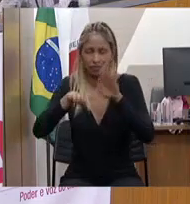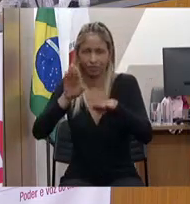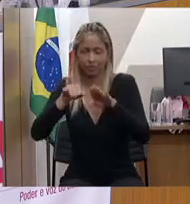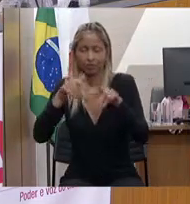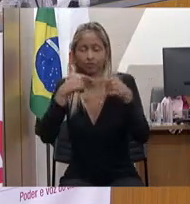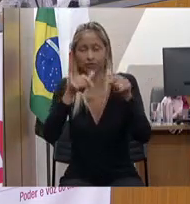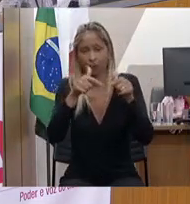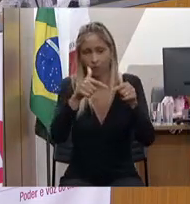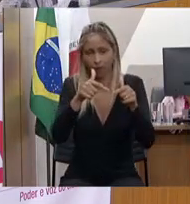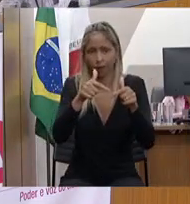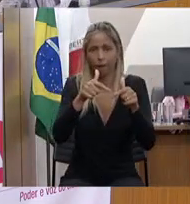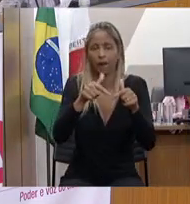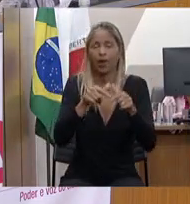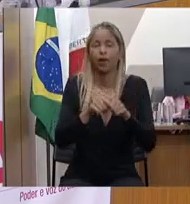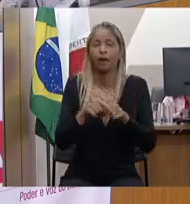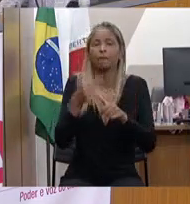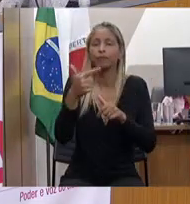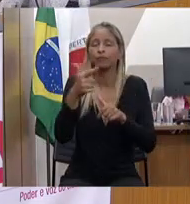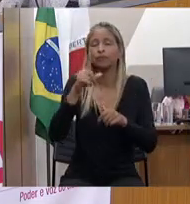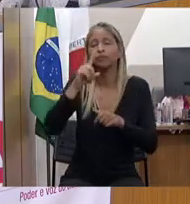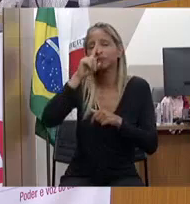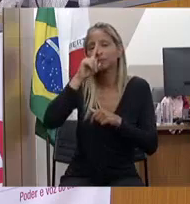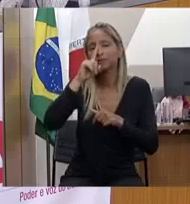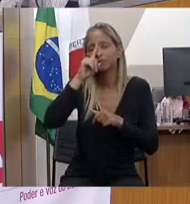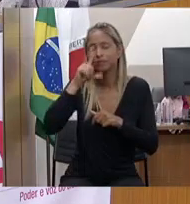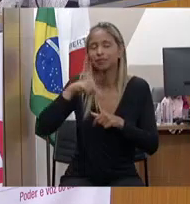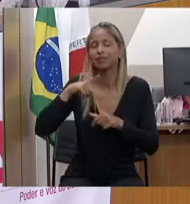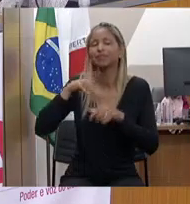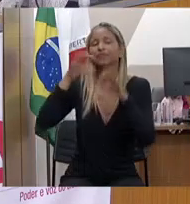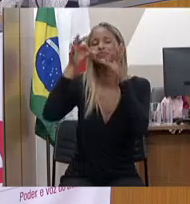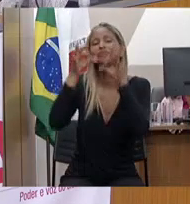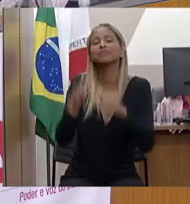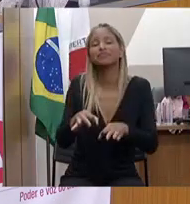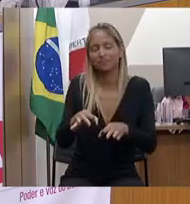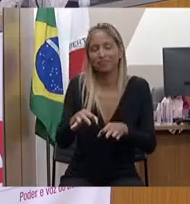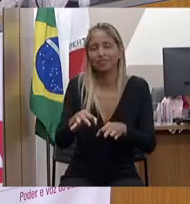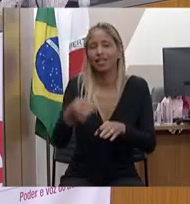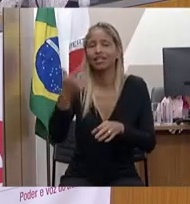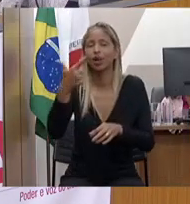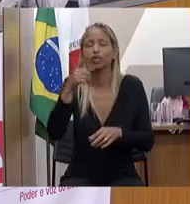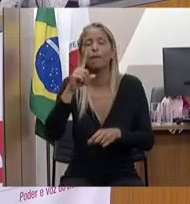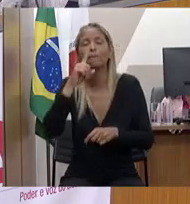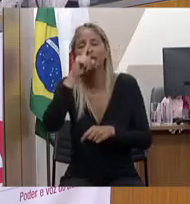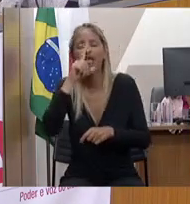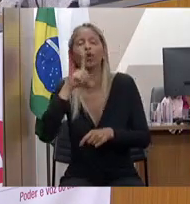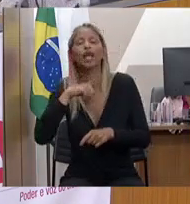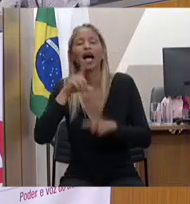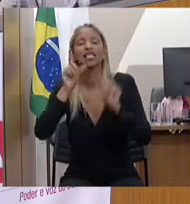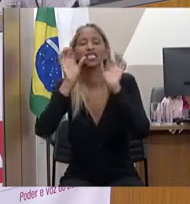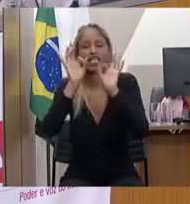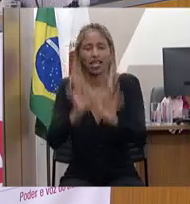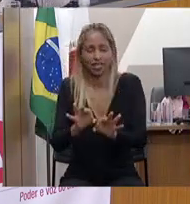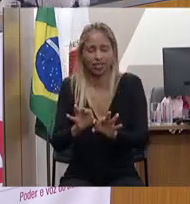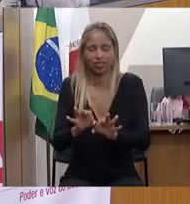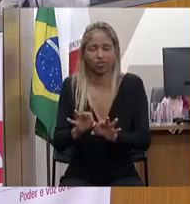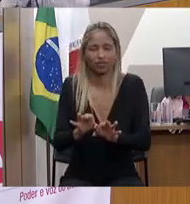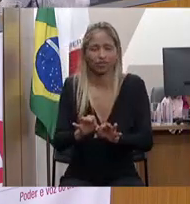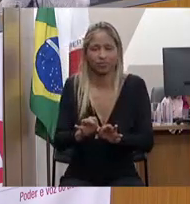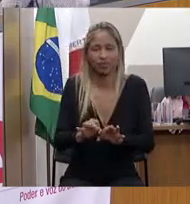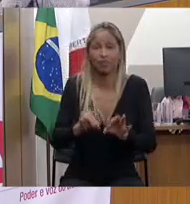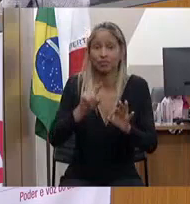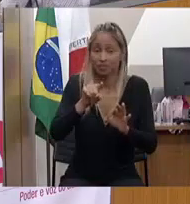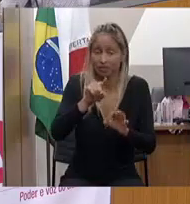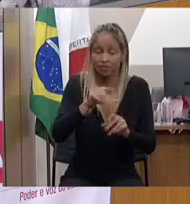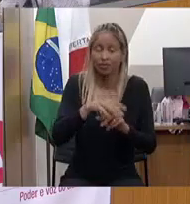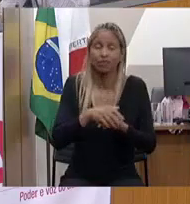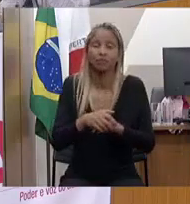trabalha não tem perigo de dar certo Não tem perigo de dar certo então é essa questão